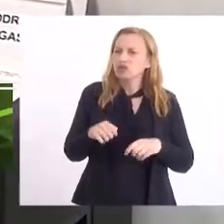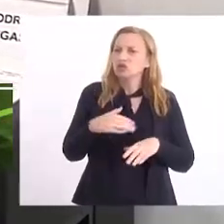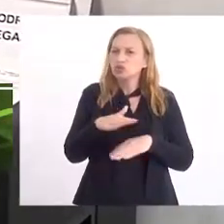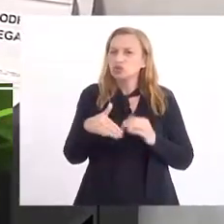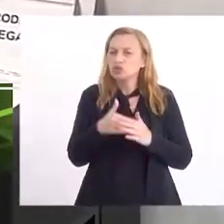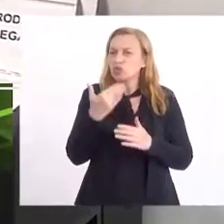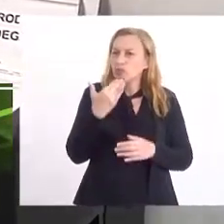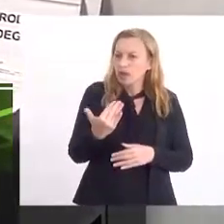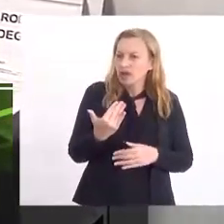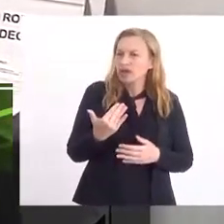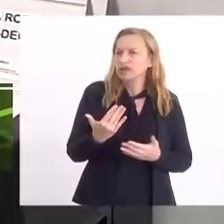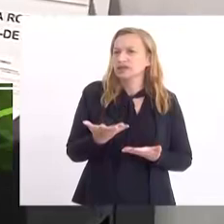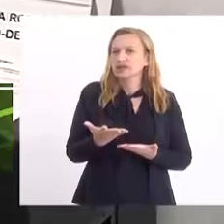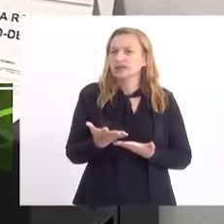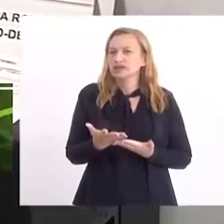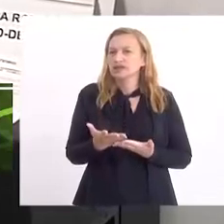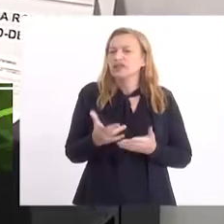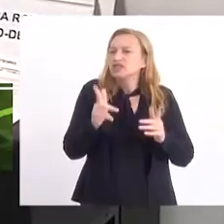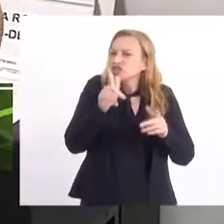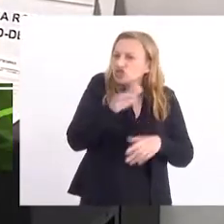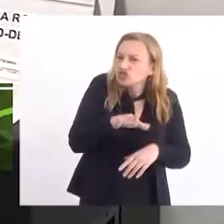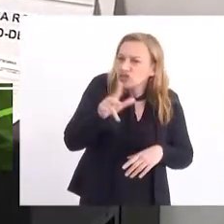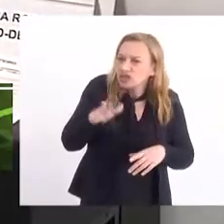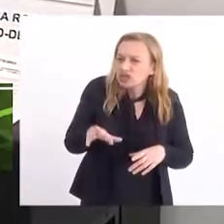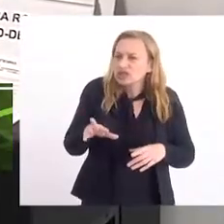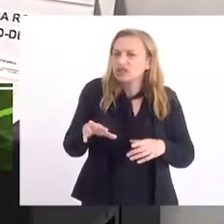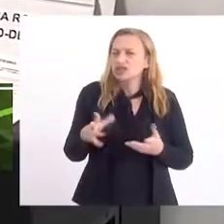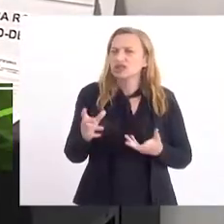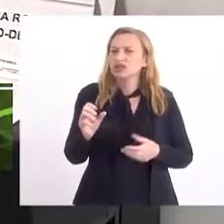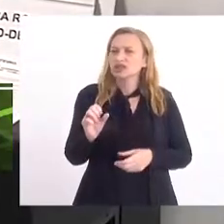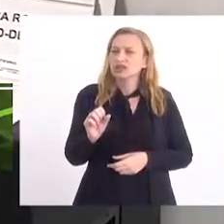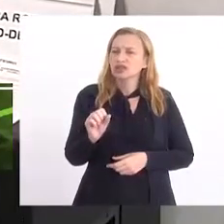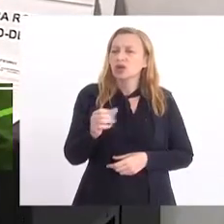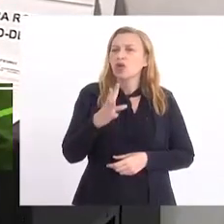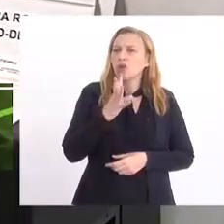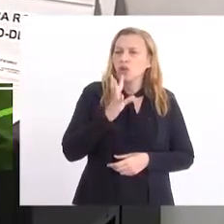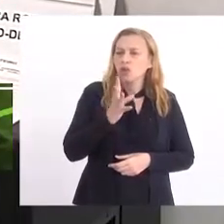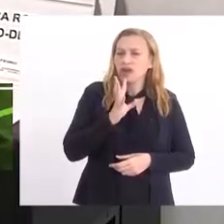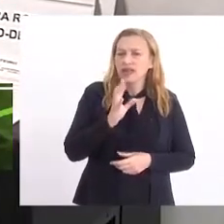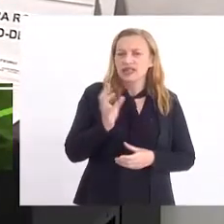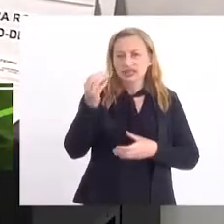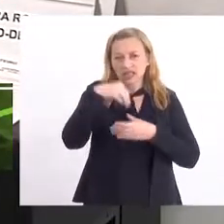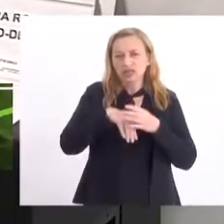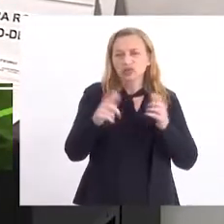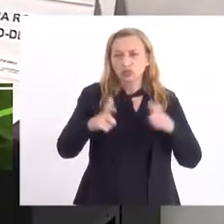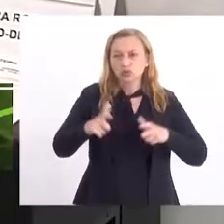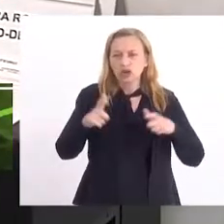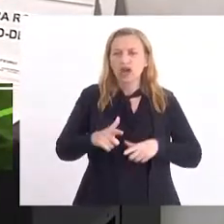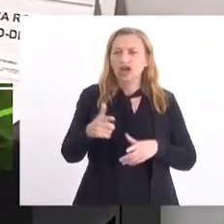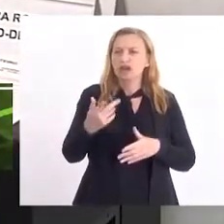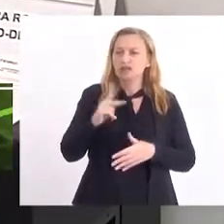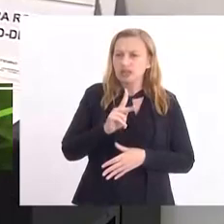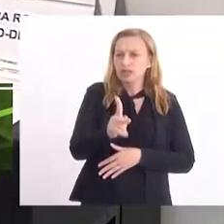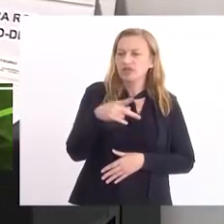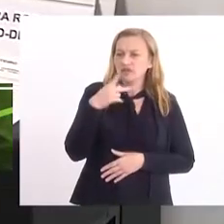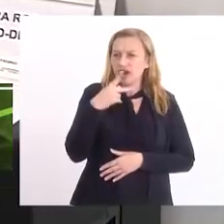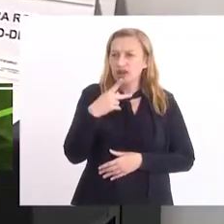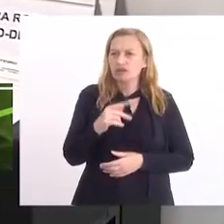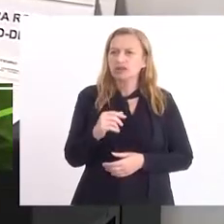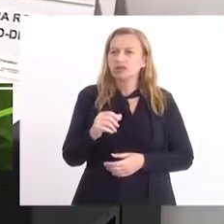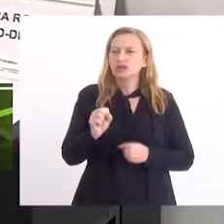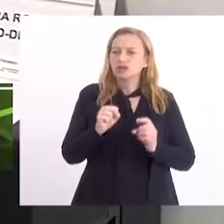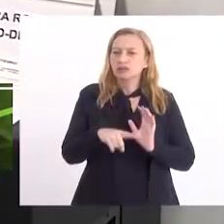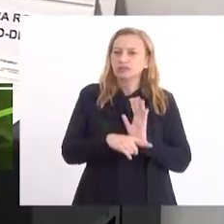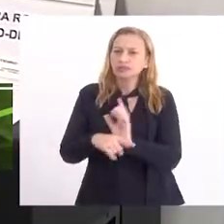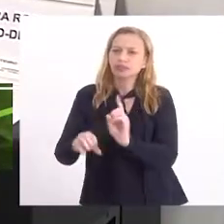solicita, de alguma coisa que seja diferenciada pelo que se conhece lá de dentro. Eu costumo muito dizer, o assistente